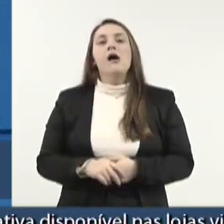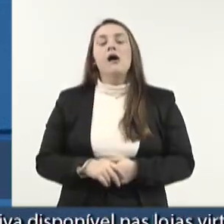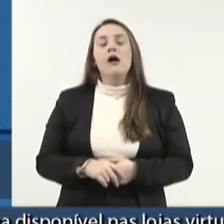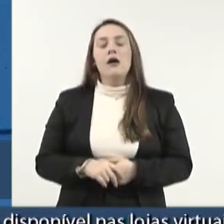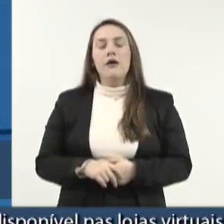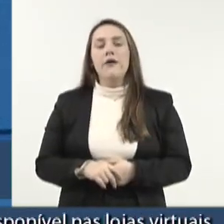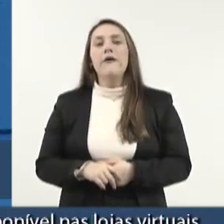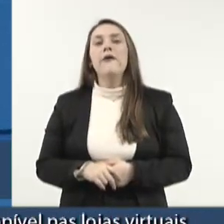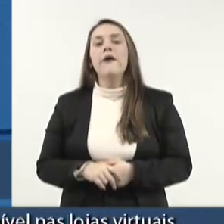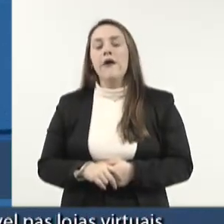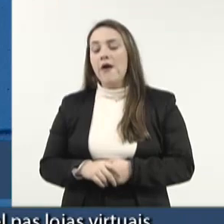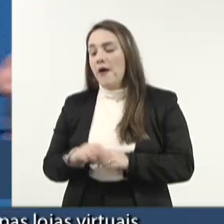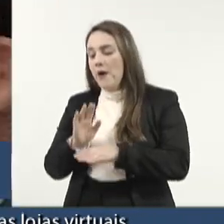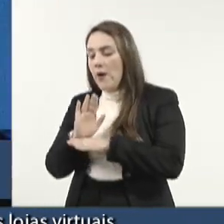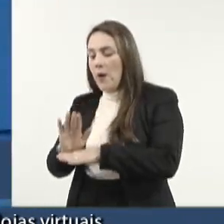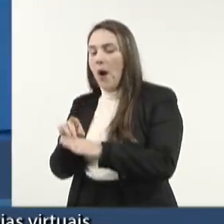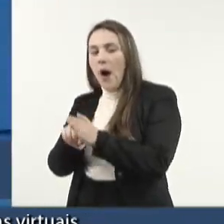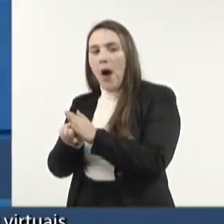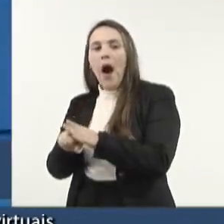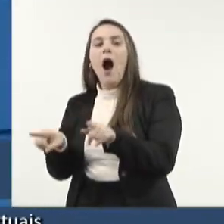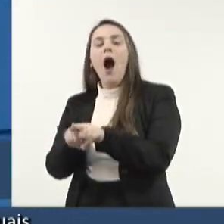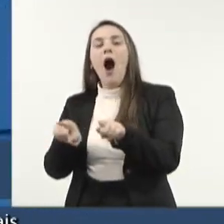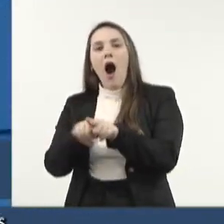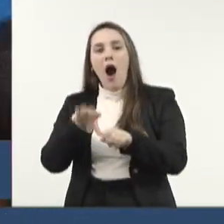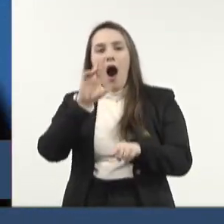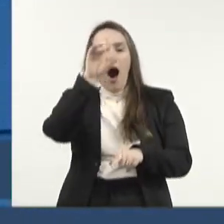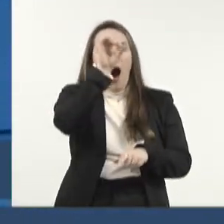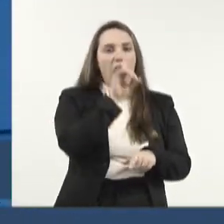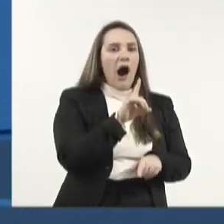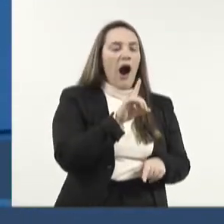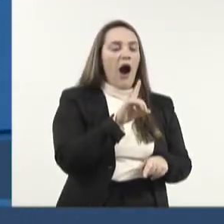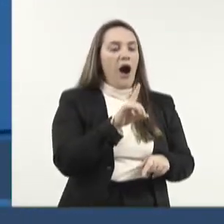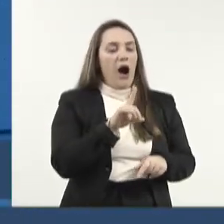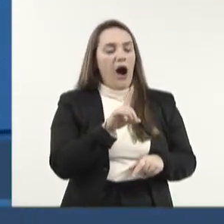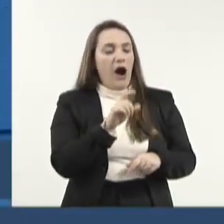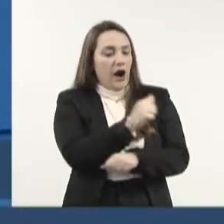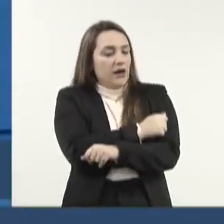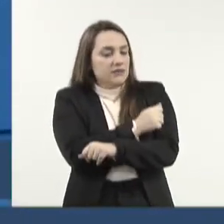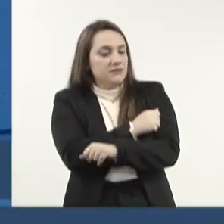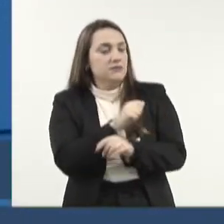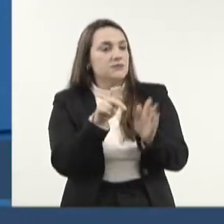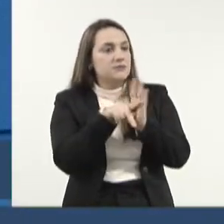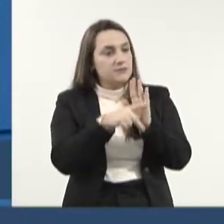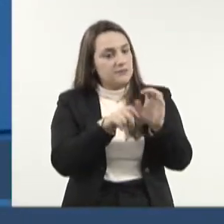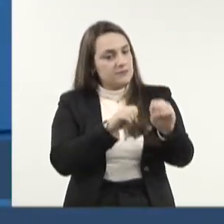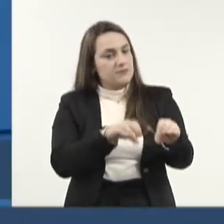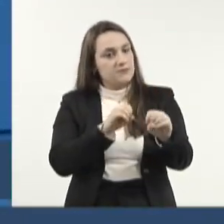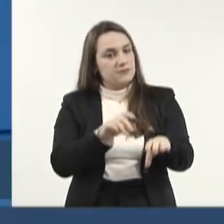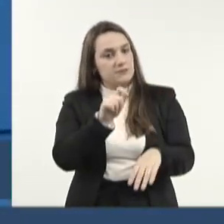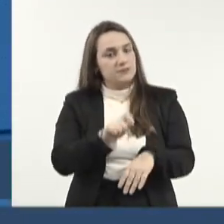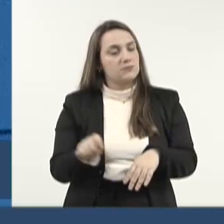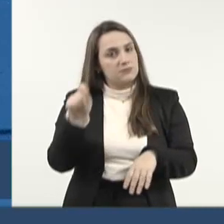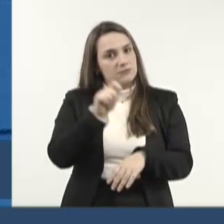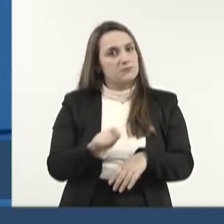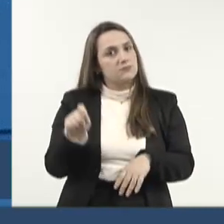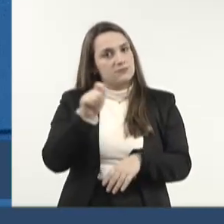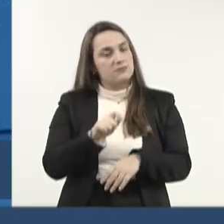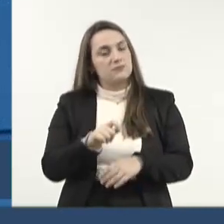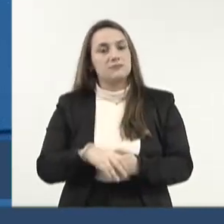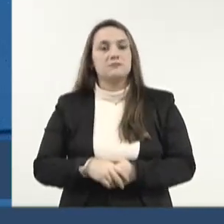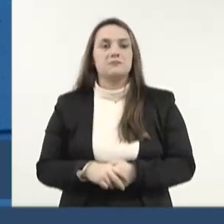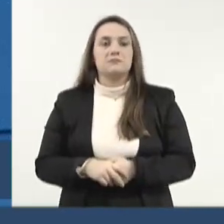de Amparo à Pesquisa e foi também diretor acadêmico da Associação Brasileira de Educação em Engenharia